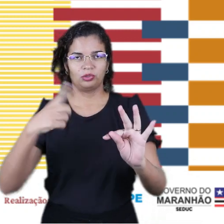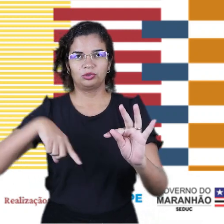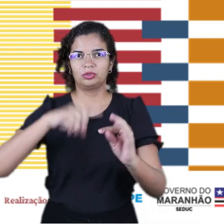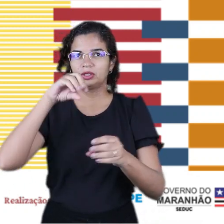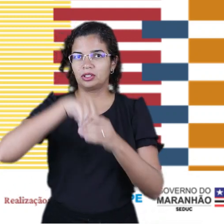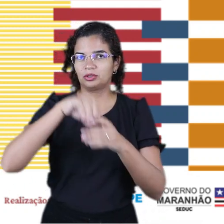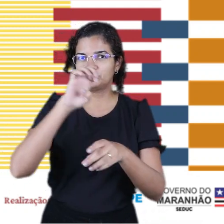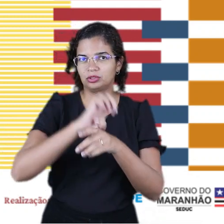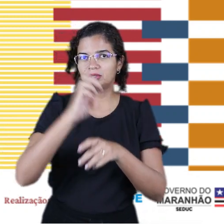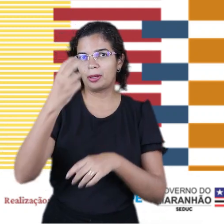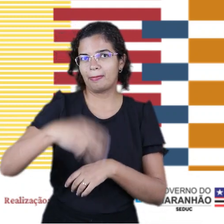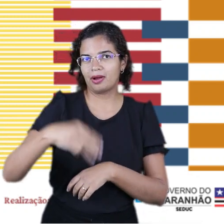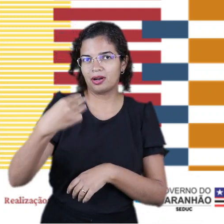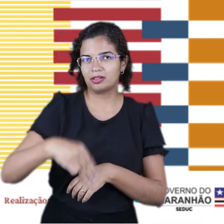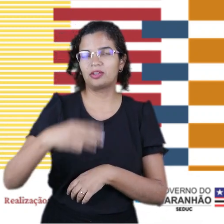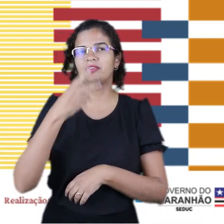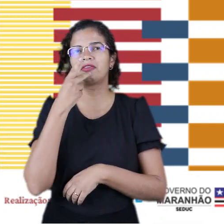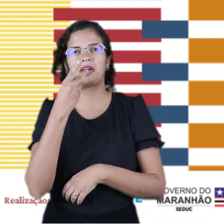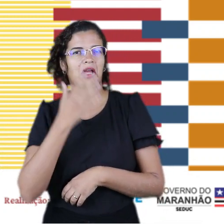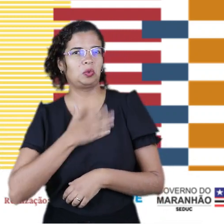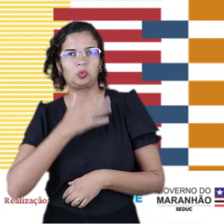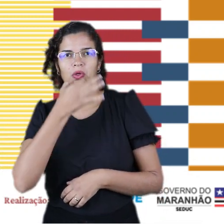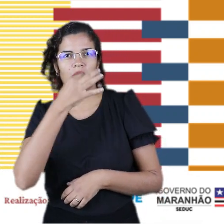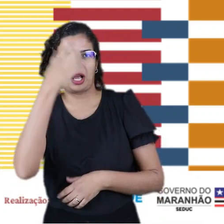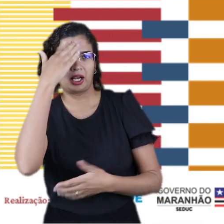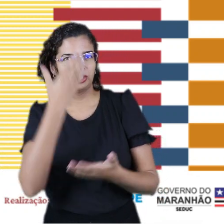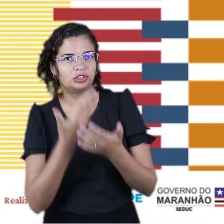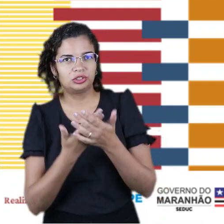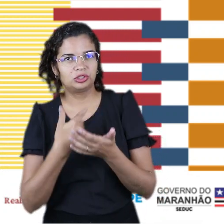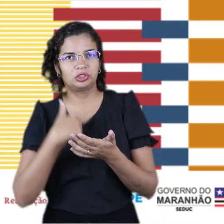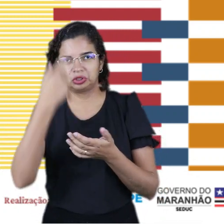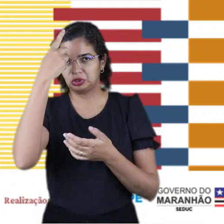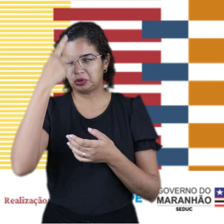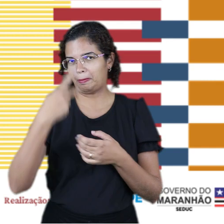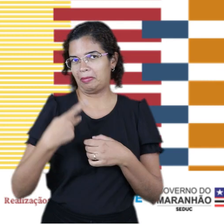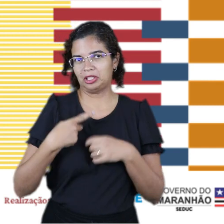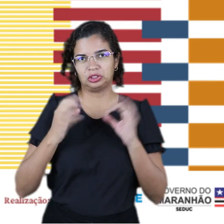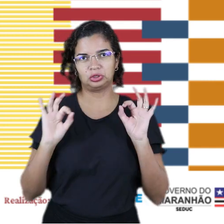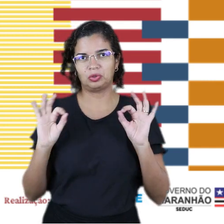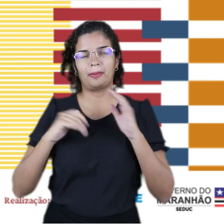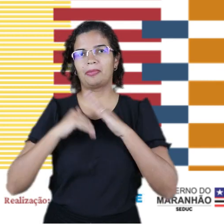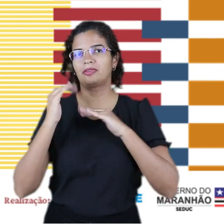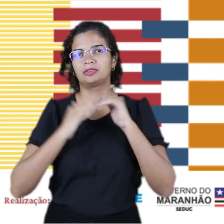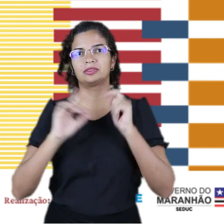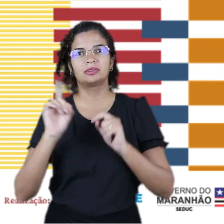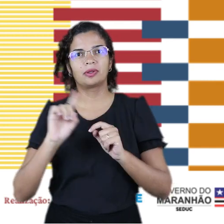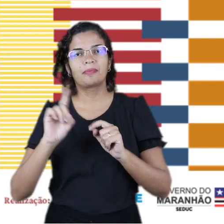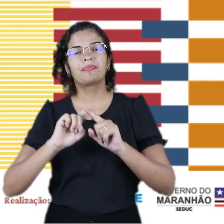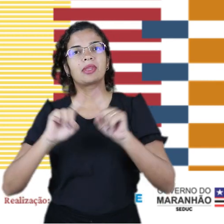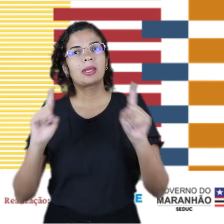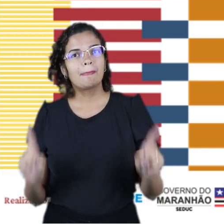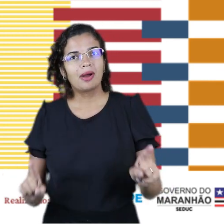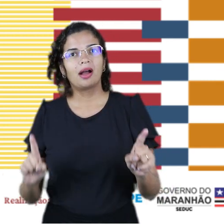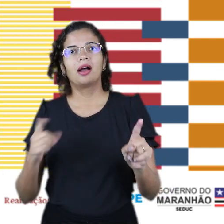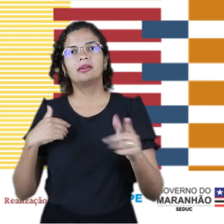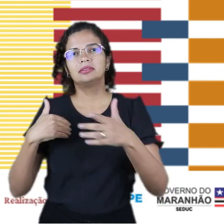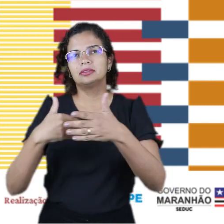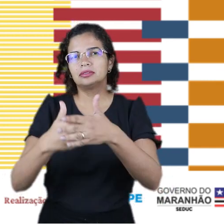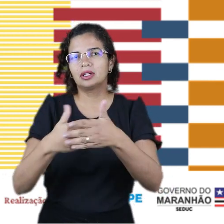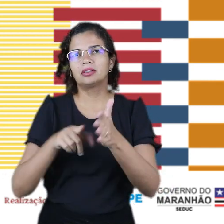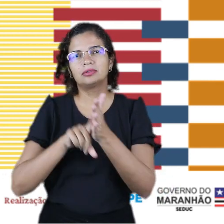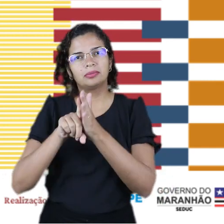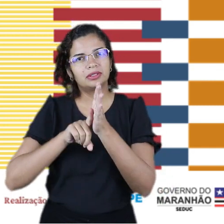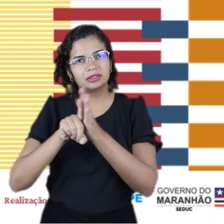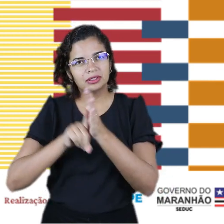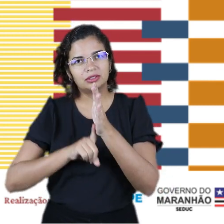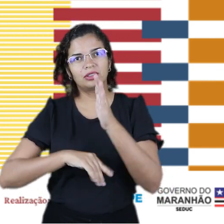dos IEMs aqui no estado do Maranhão, mas eu irei direcionar esse momento para o nosso documento curricular do território maranhense, falando